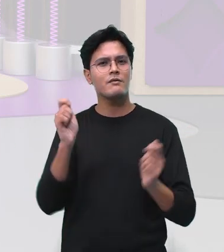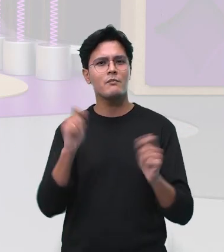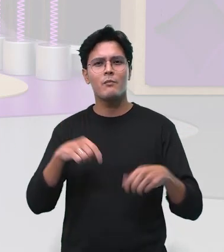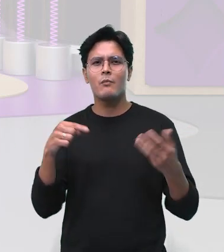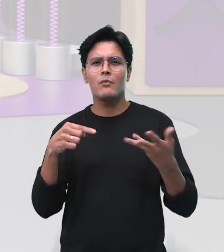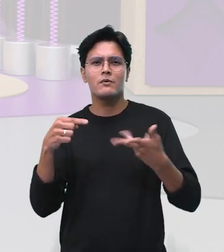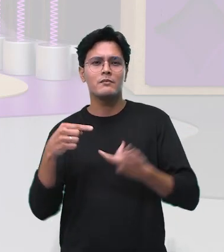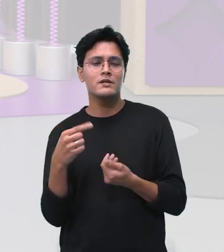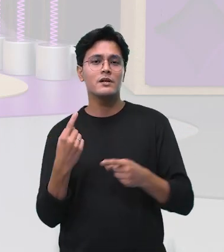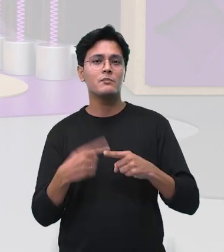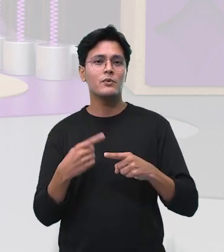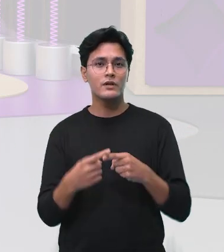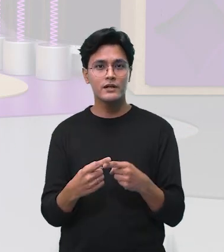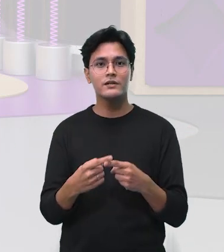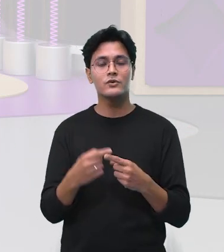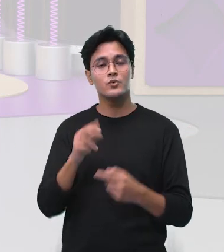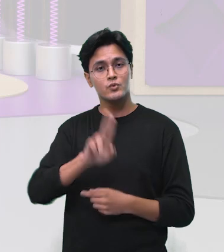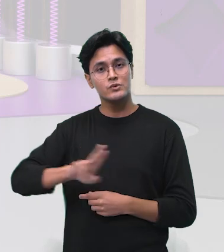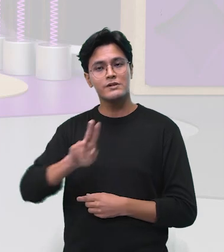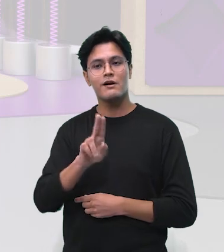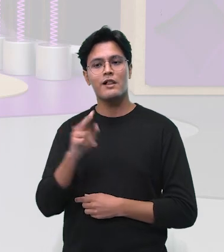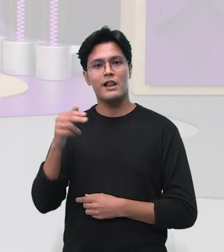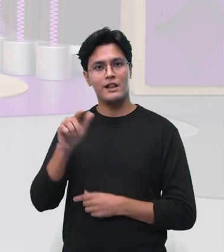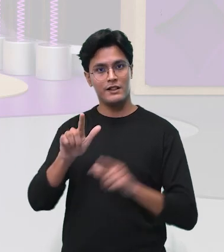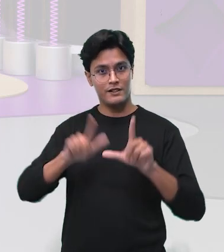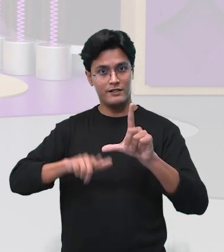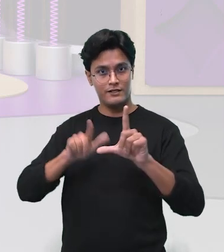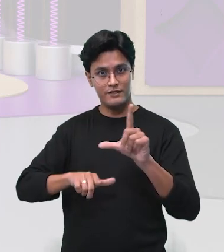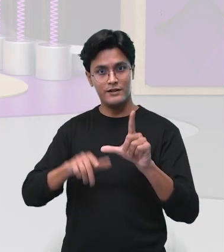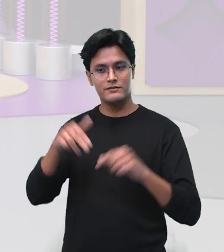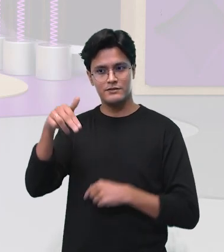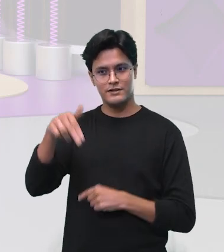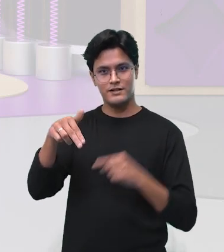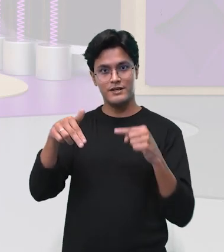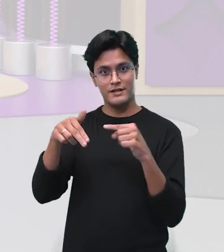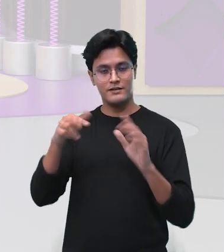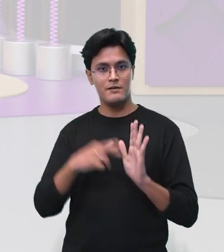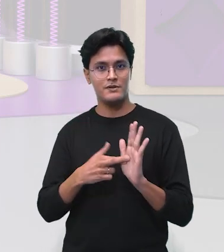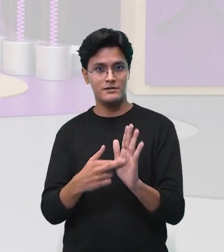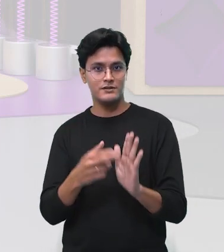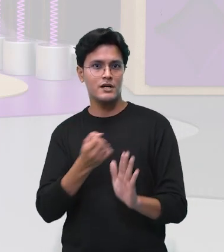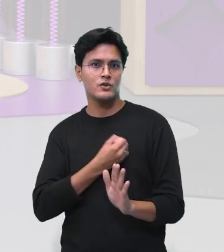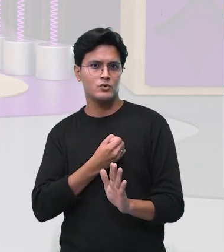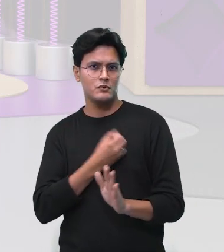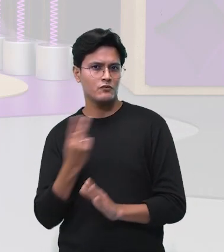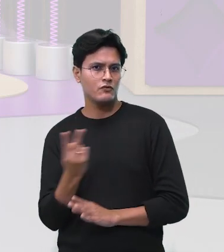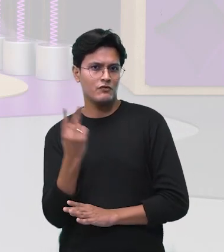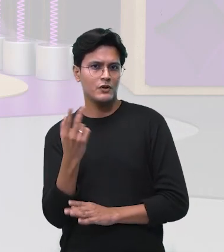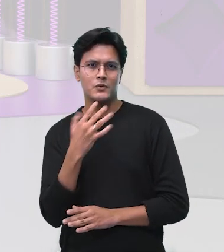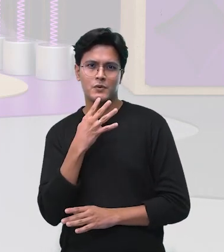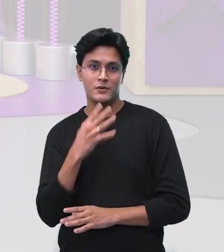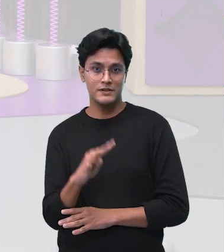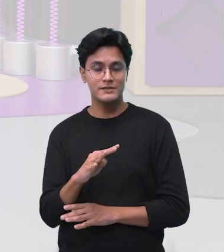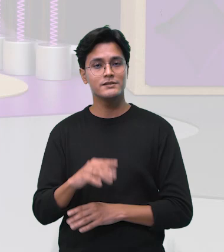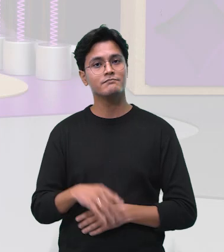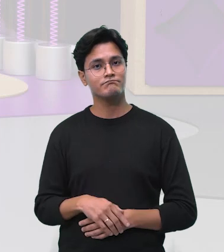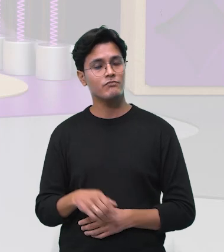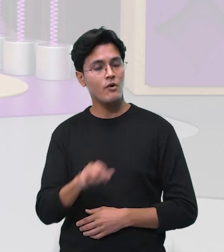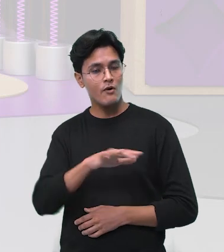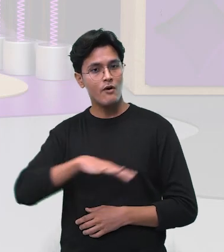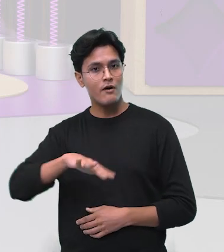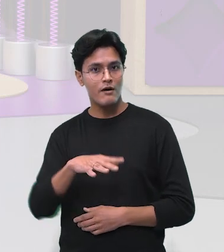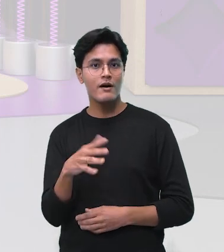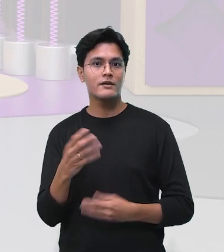valor desconhecido, tá certo? Então esse é o famoso ramo da matemática chamado álgebra, mas não se